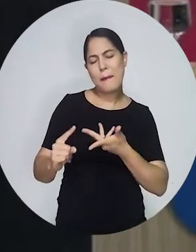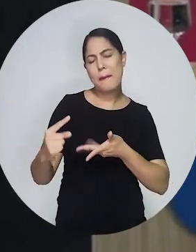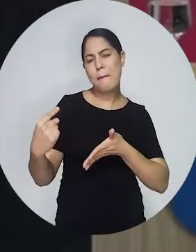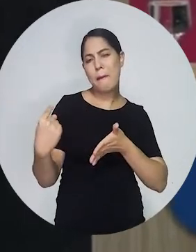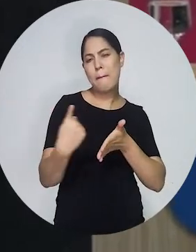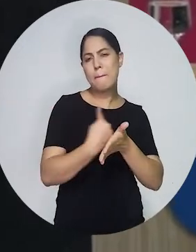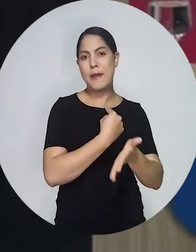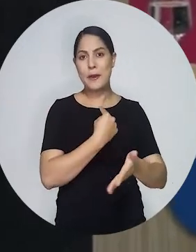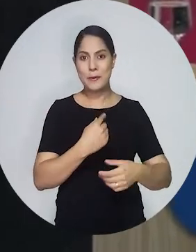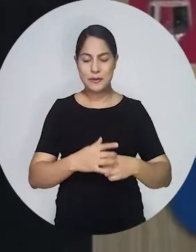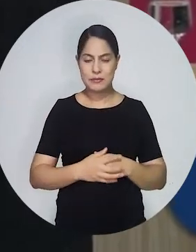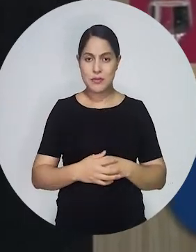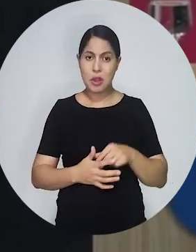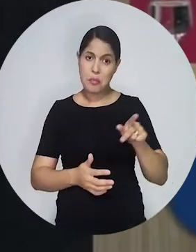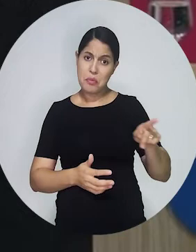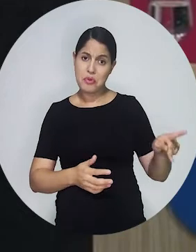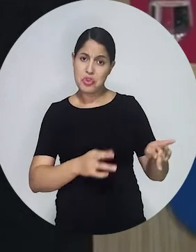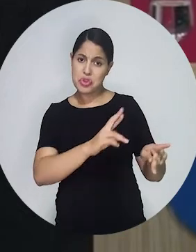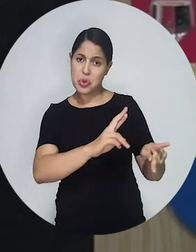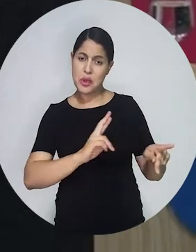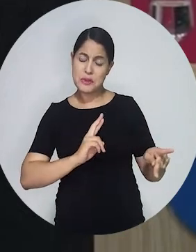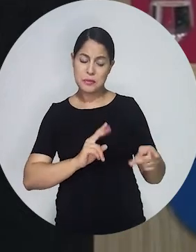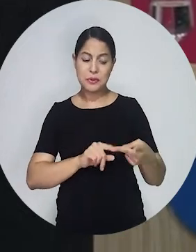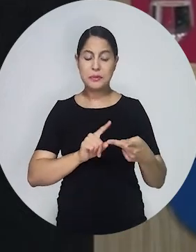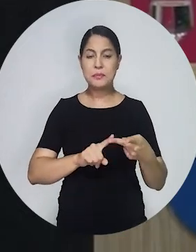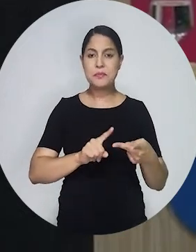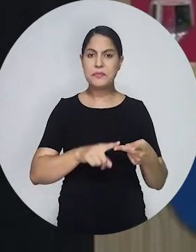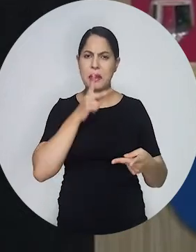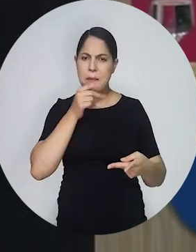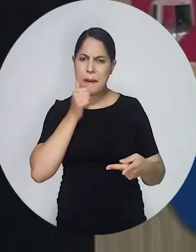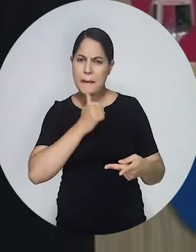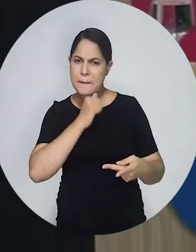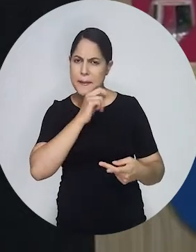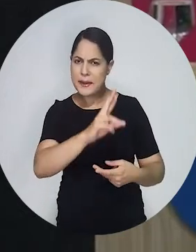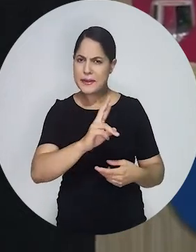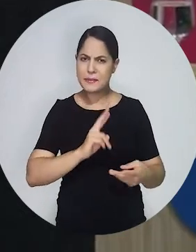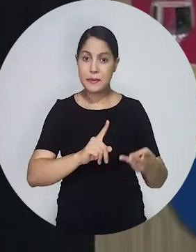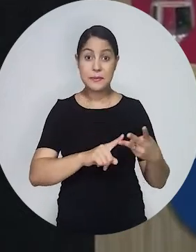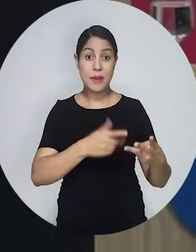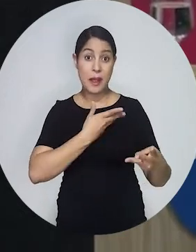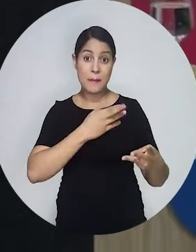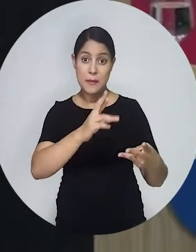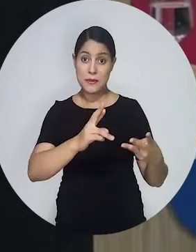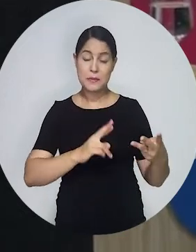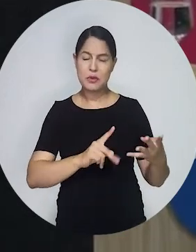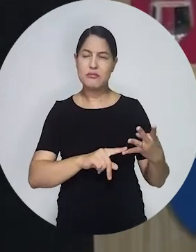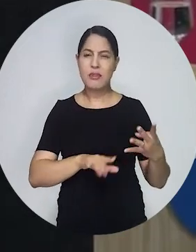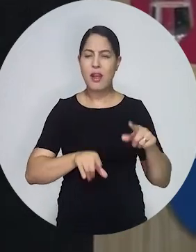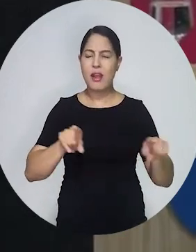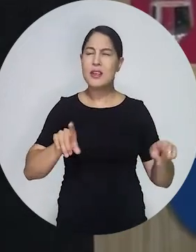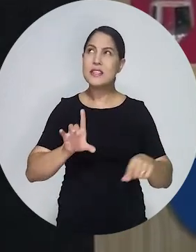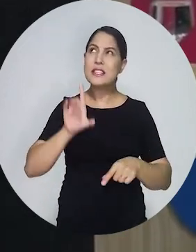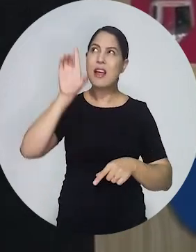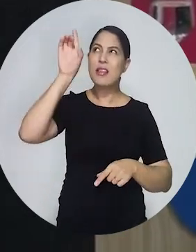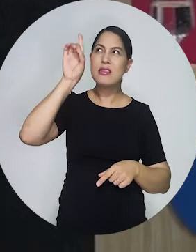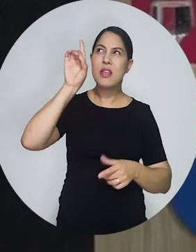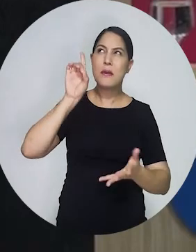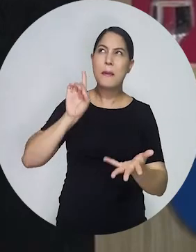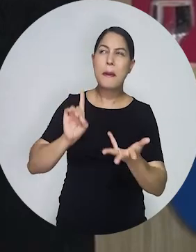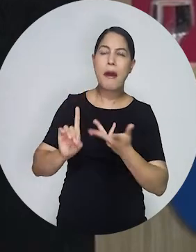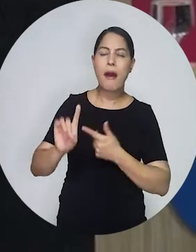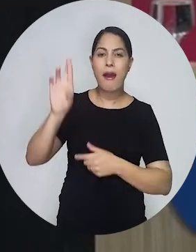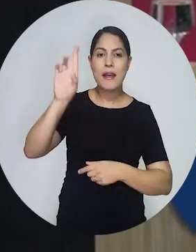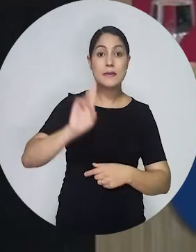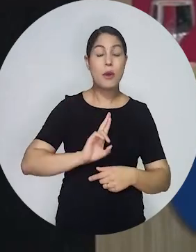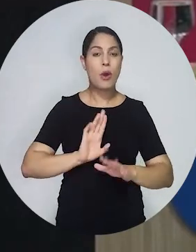de perguntas. Algumas seus professores respondem, outras seus pais respondem, seus amigos,